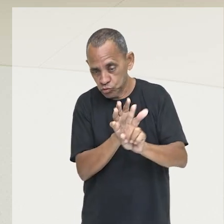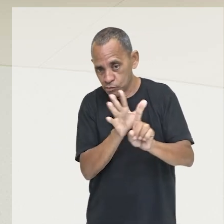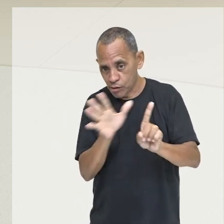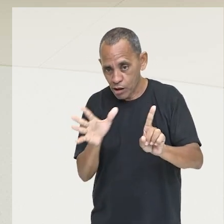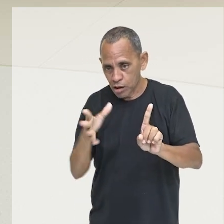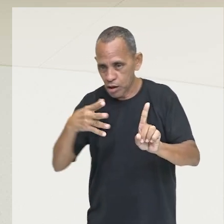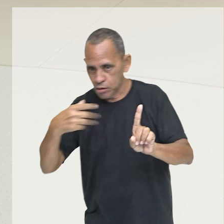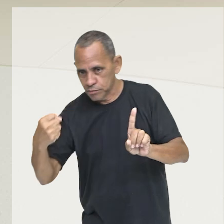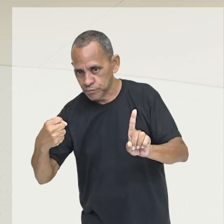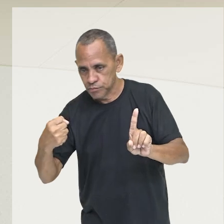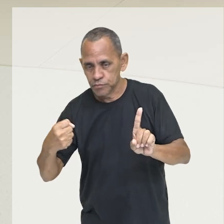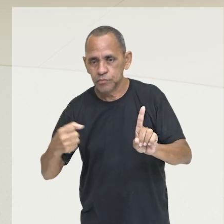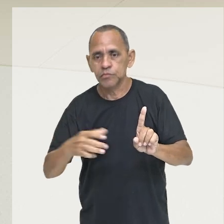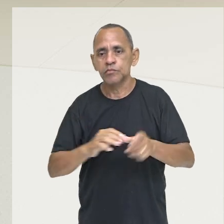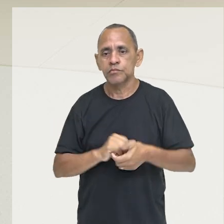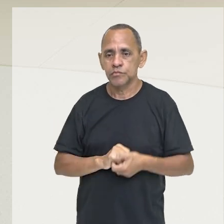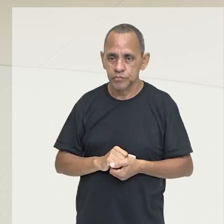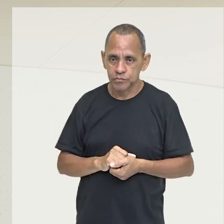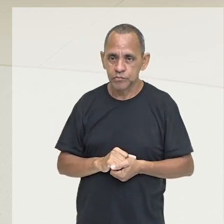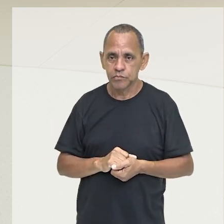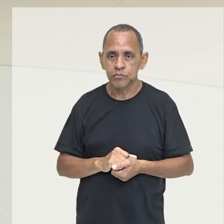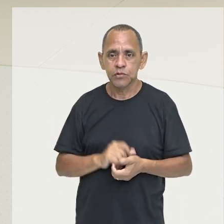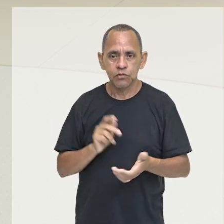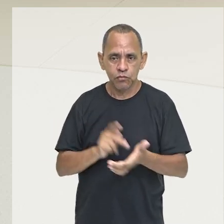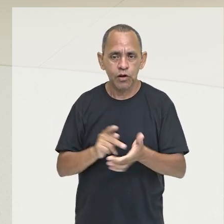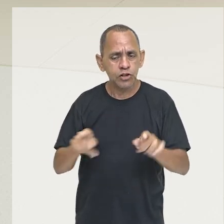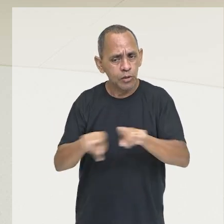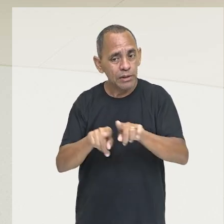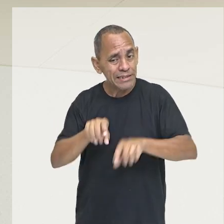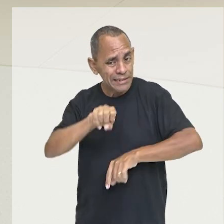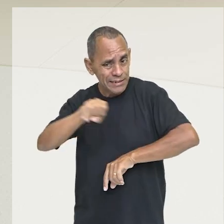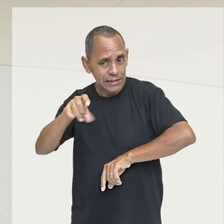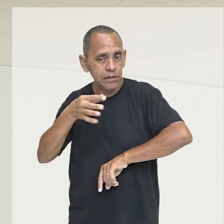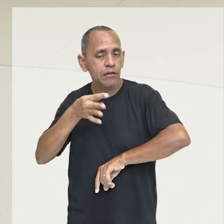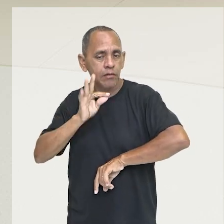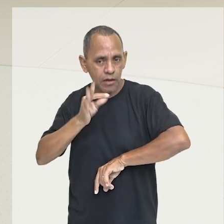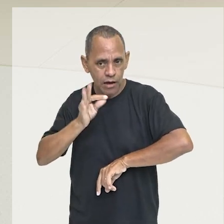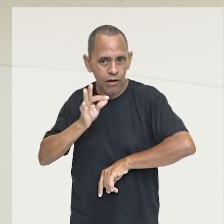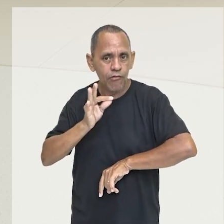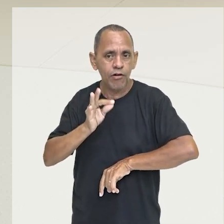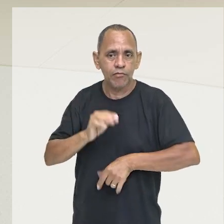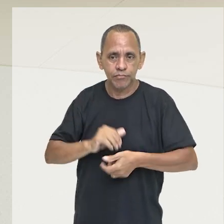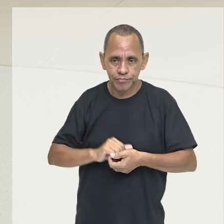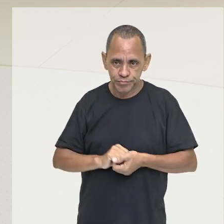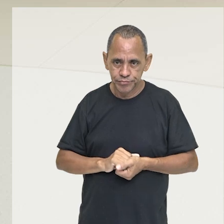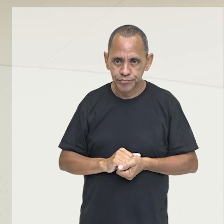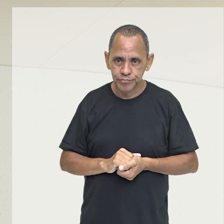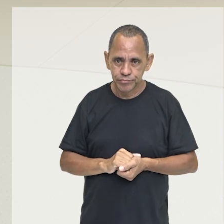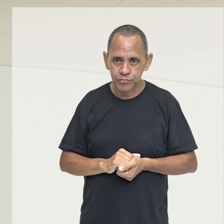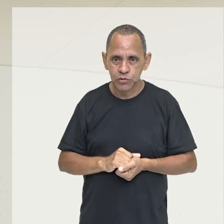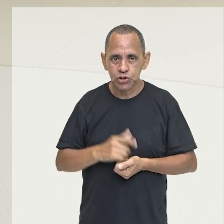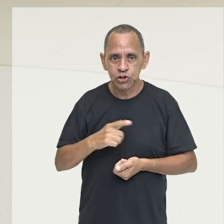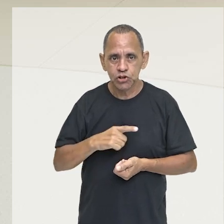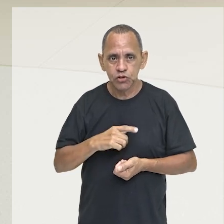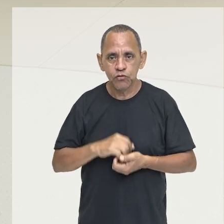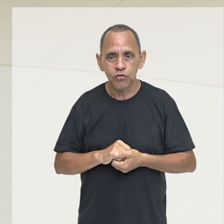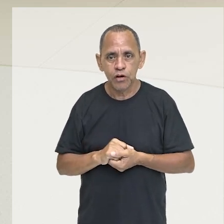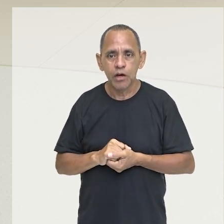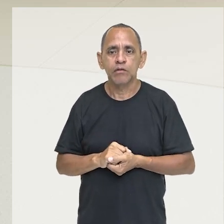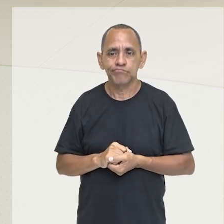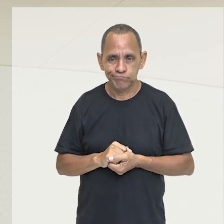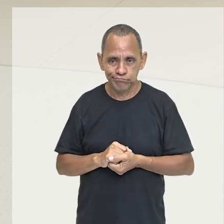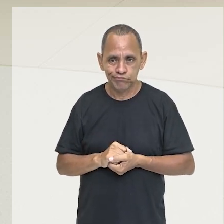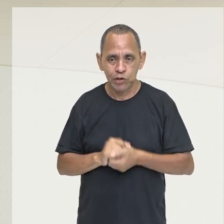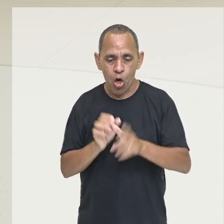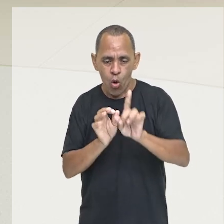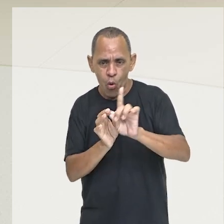condução. Mesmo caso, se eu tomar esse café aí. Se eu tomar o café e se ele estiver super quente,